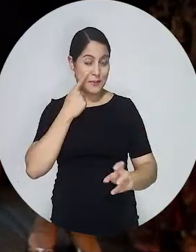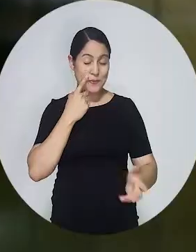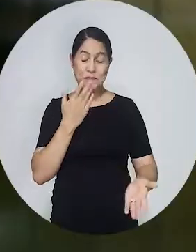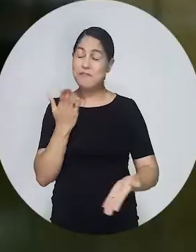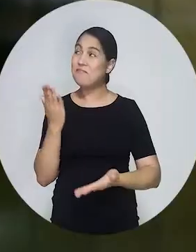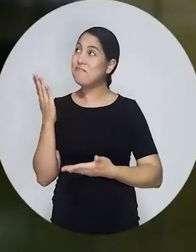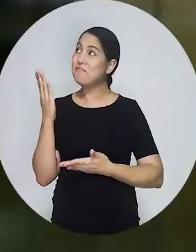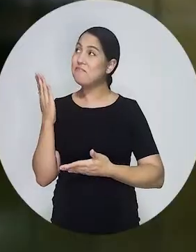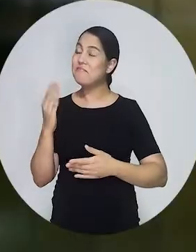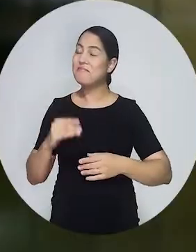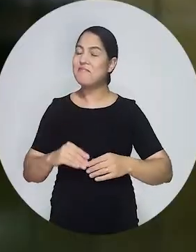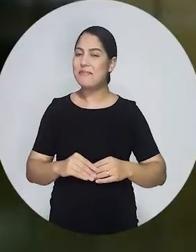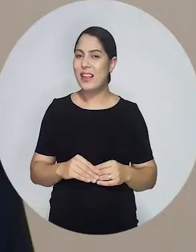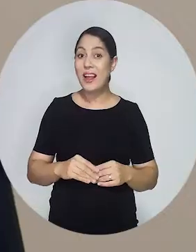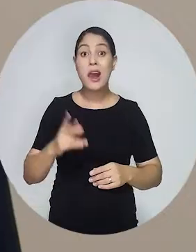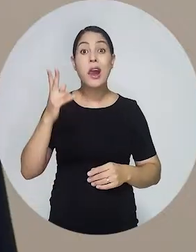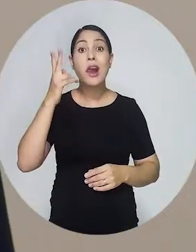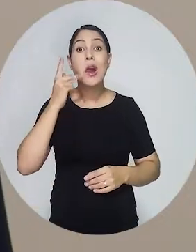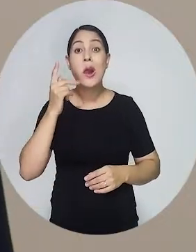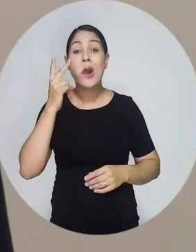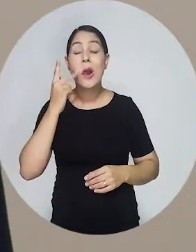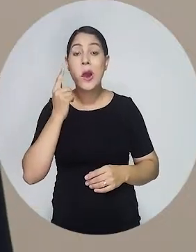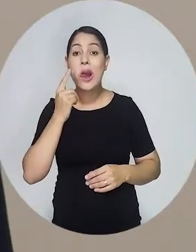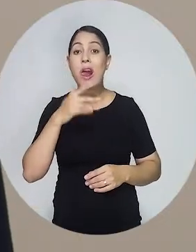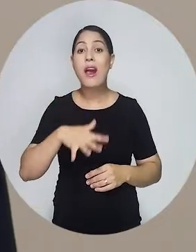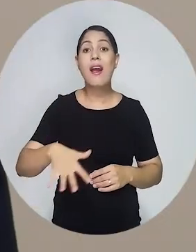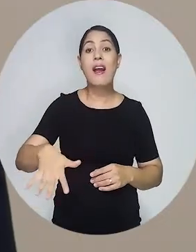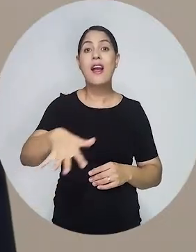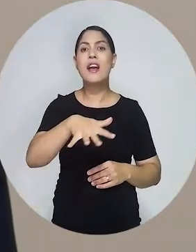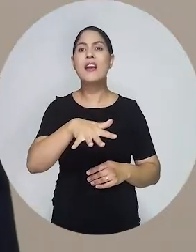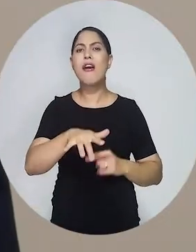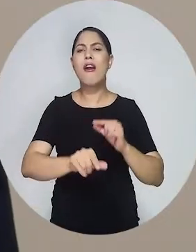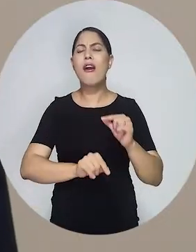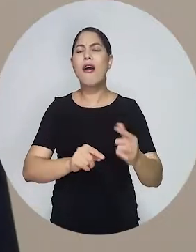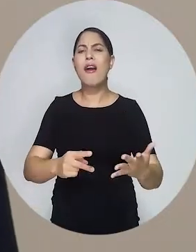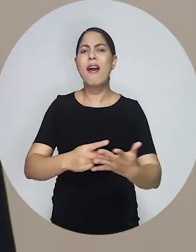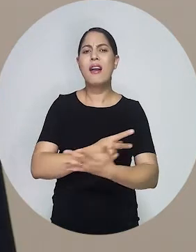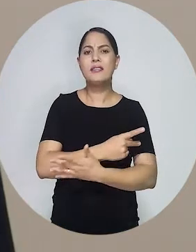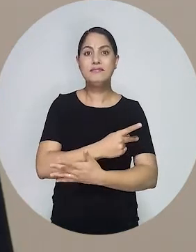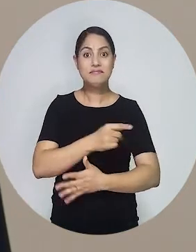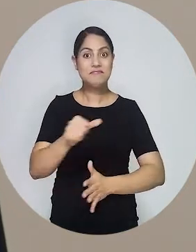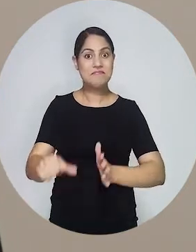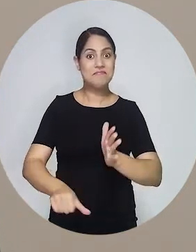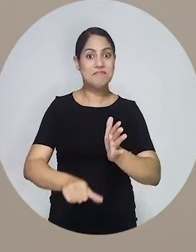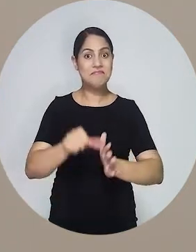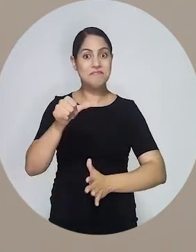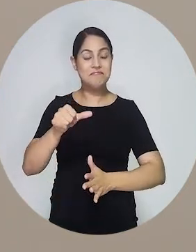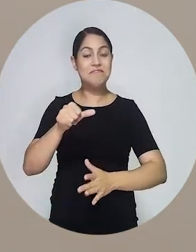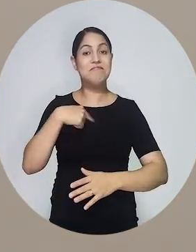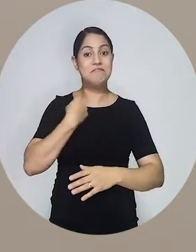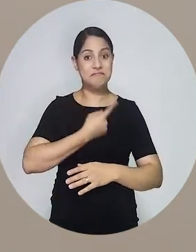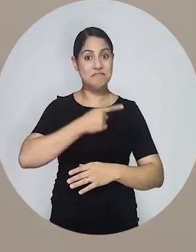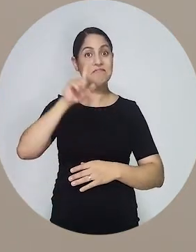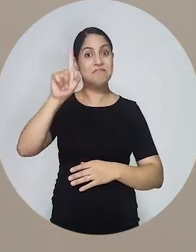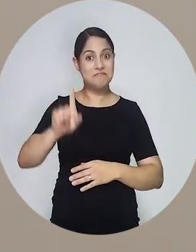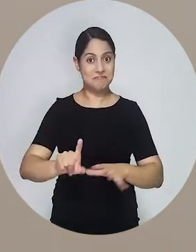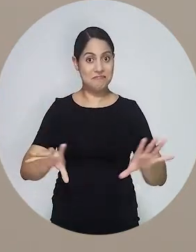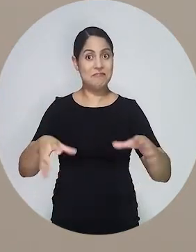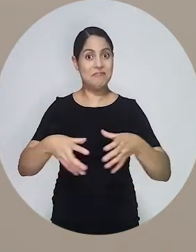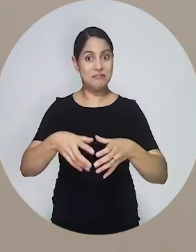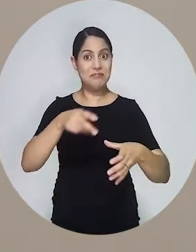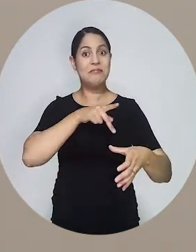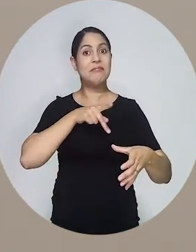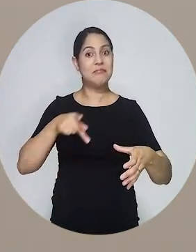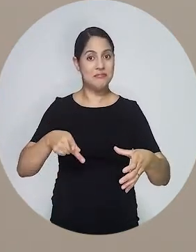advocacia, além de outros temas. Fortaleza, Ceará, setembro de 2022. Realizamos aqui o primeiro